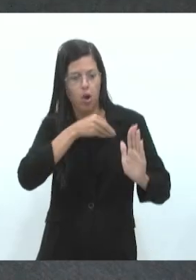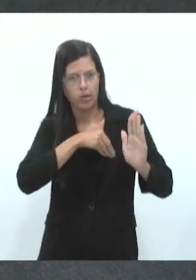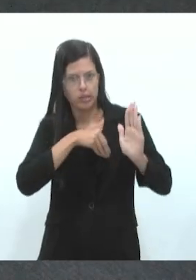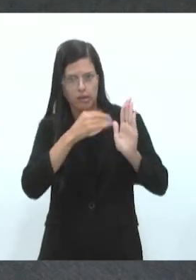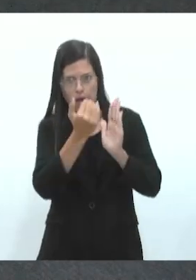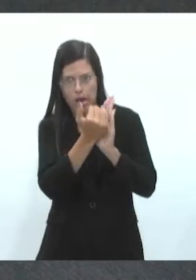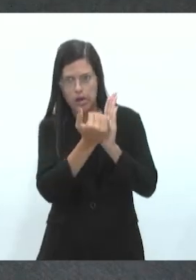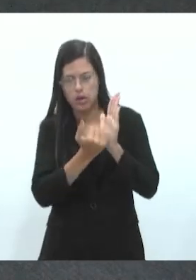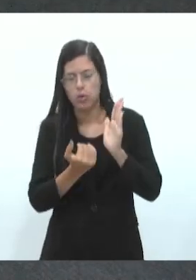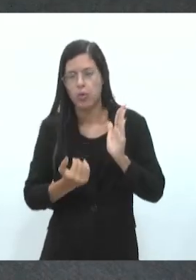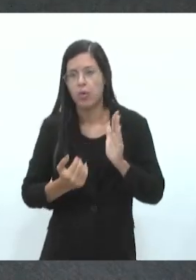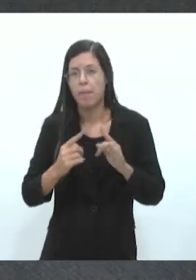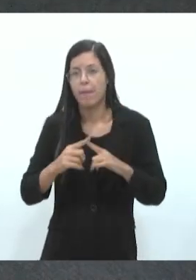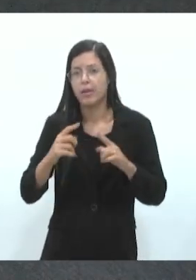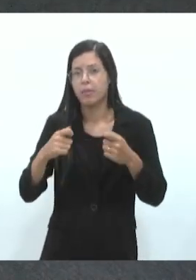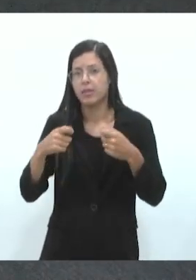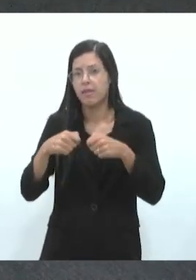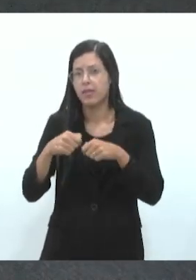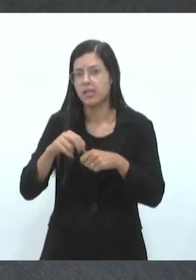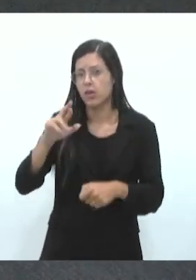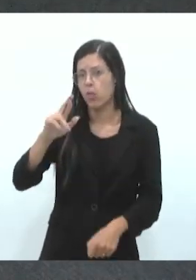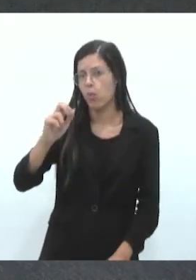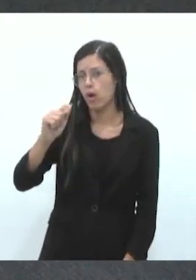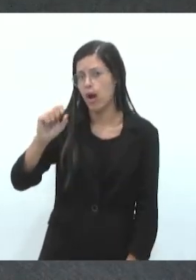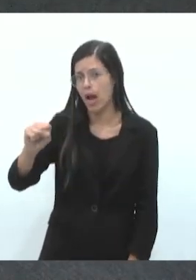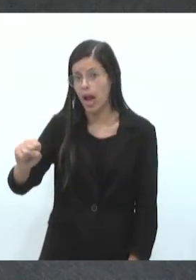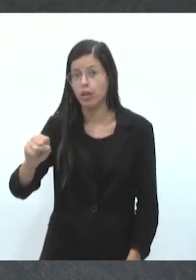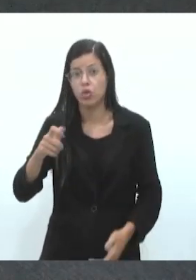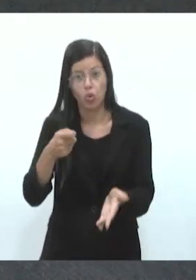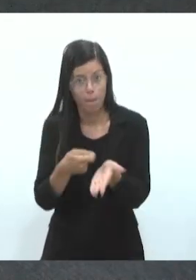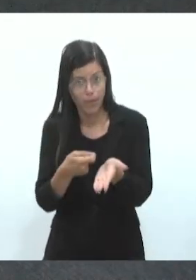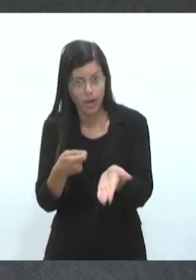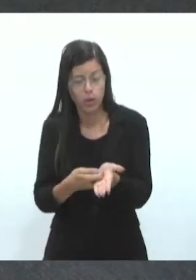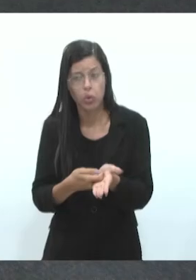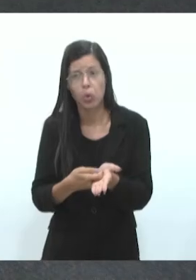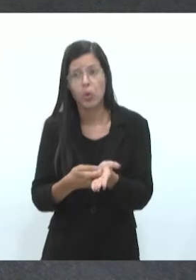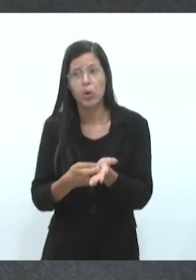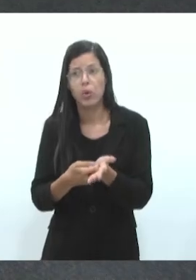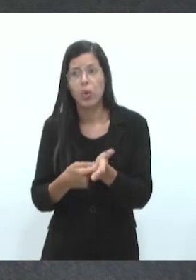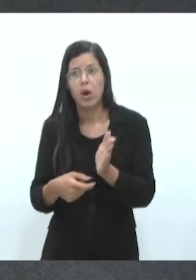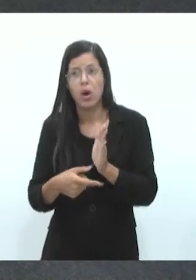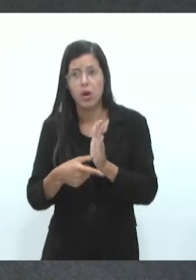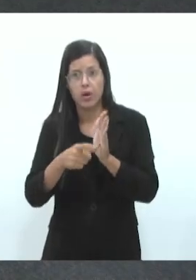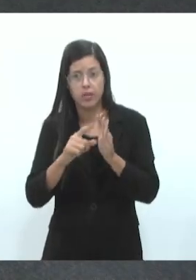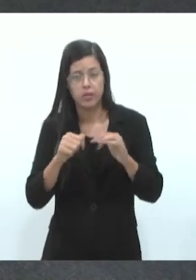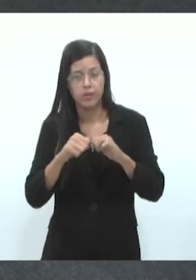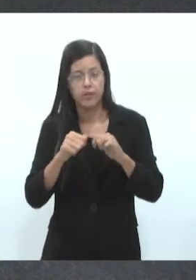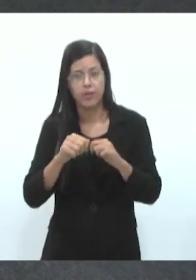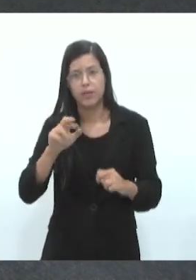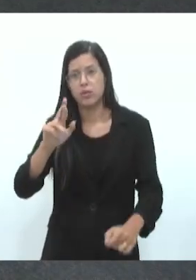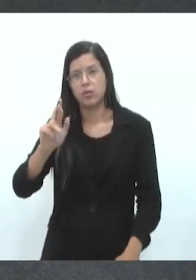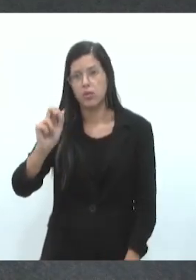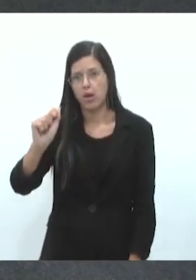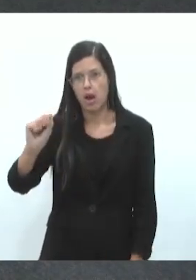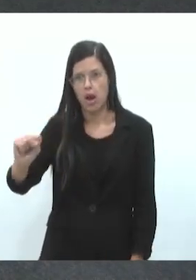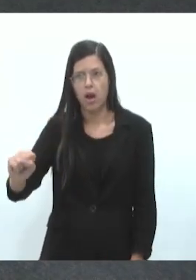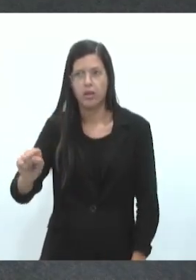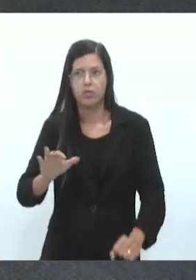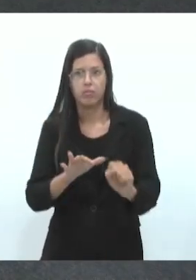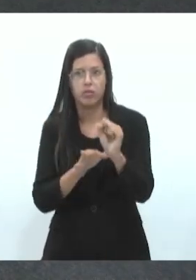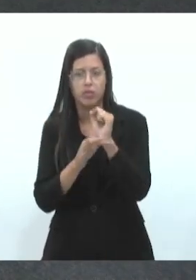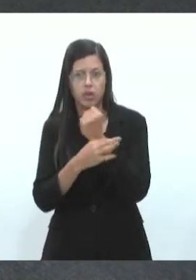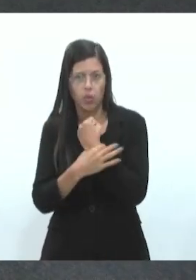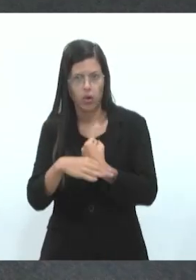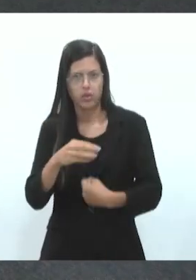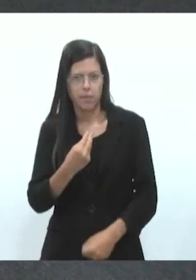compulsório, o segundo da sua folga. Antes disso, ele faz o RAIS ali no segurança presente